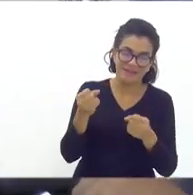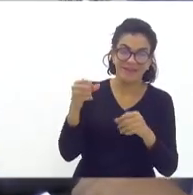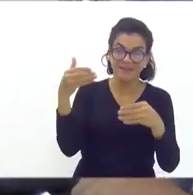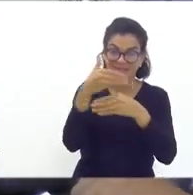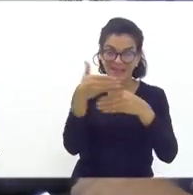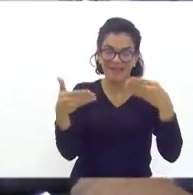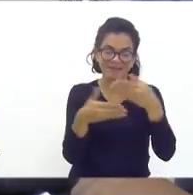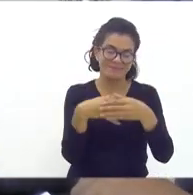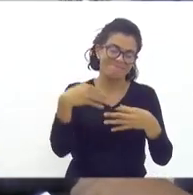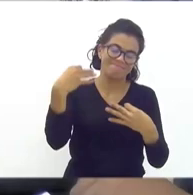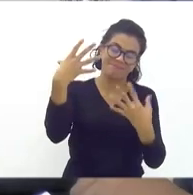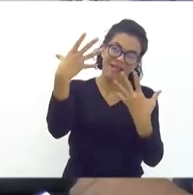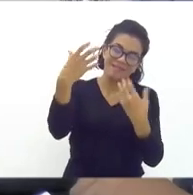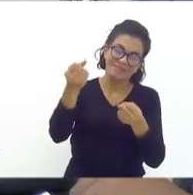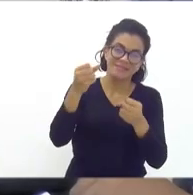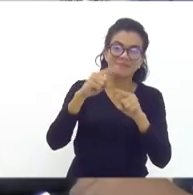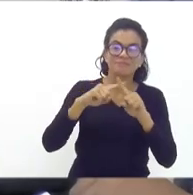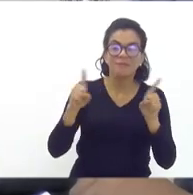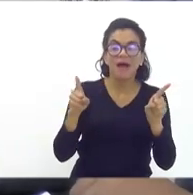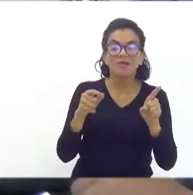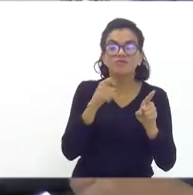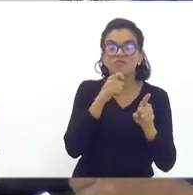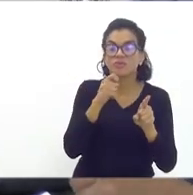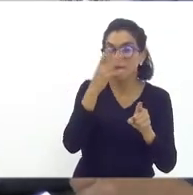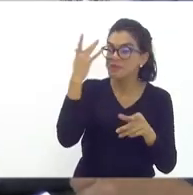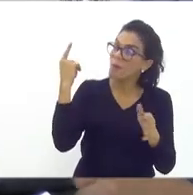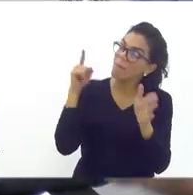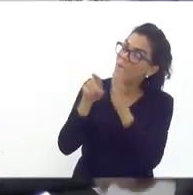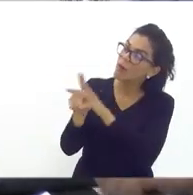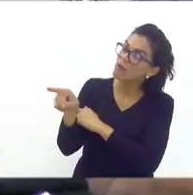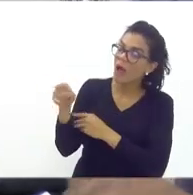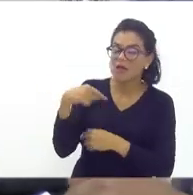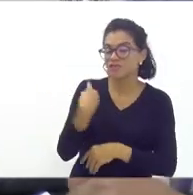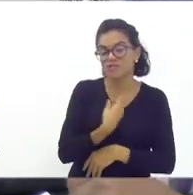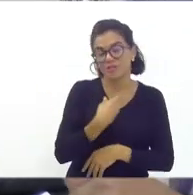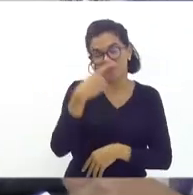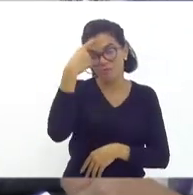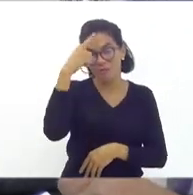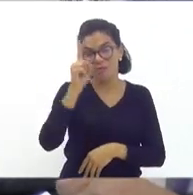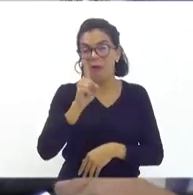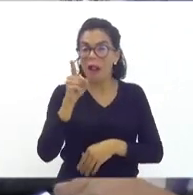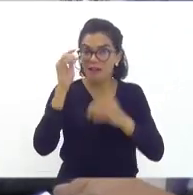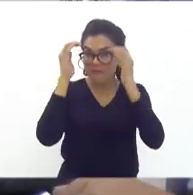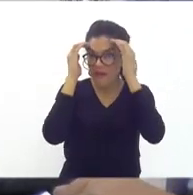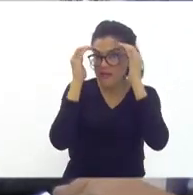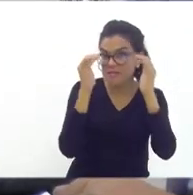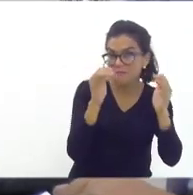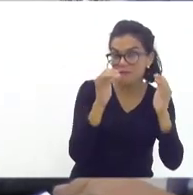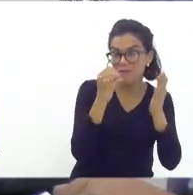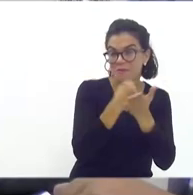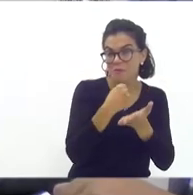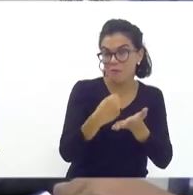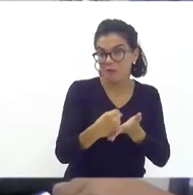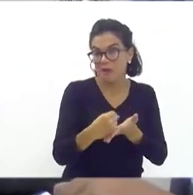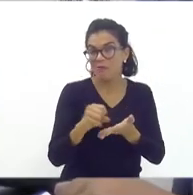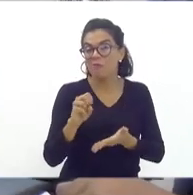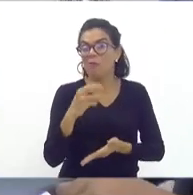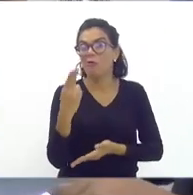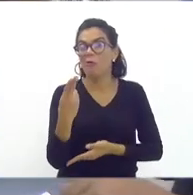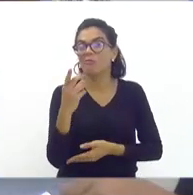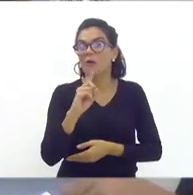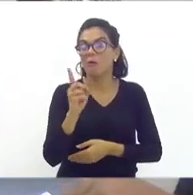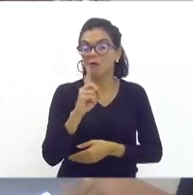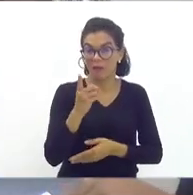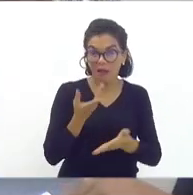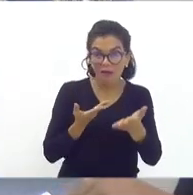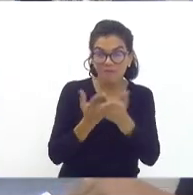como não houve um contraponto então a gente não conseguiu identificar se ela estava cumprindo as metas ou não do seu contrato cálculo ela ganhou a 25